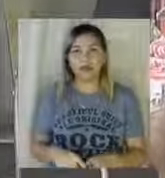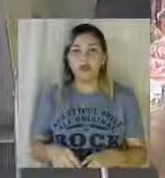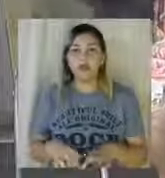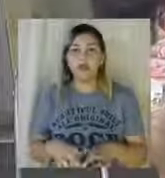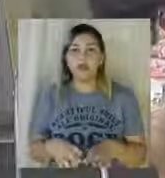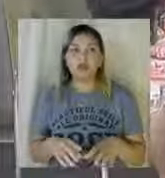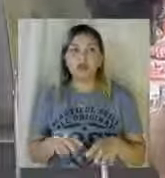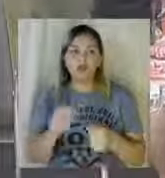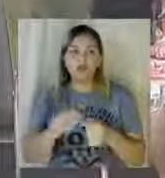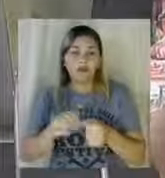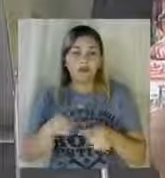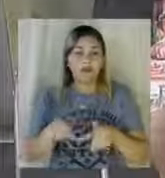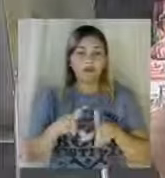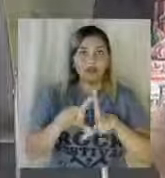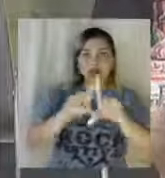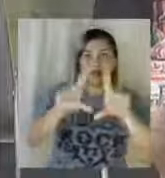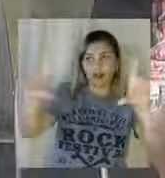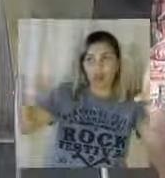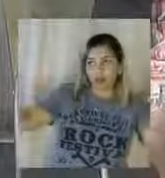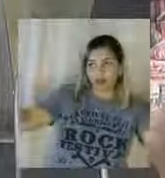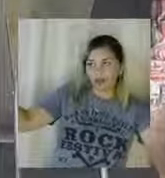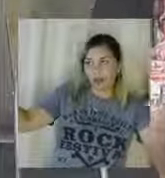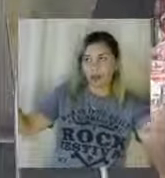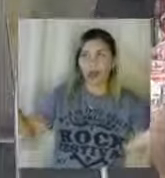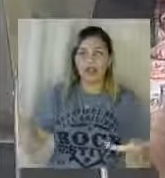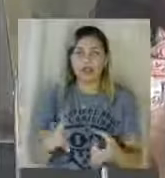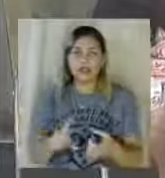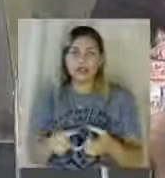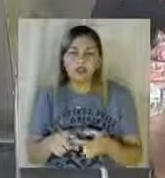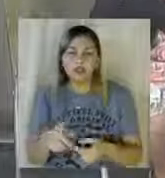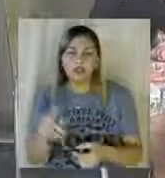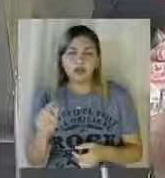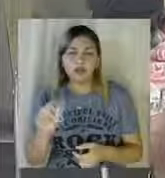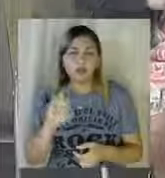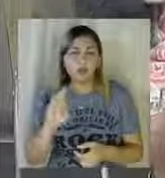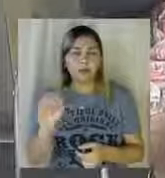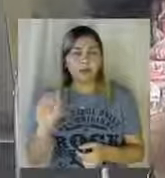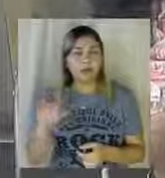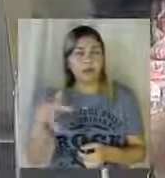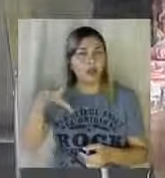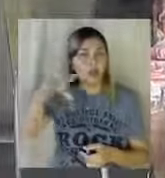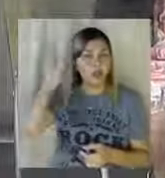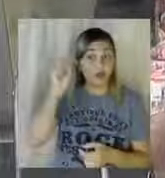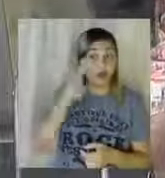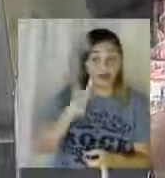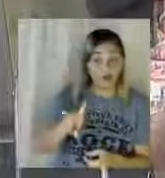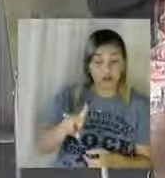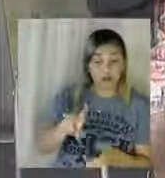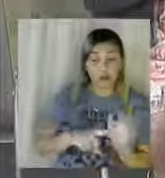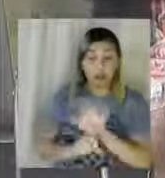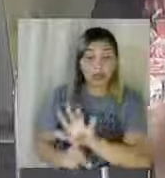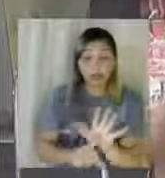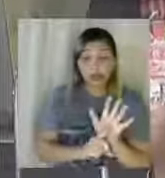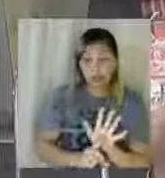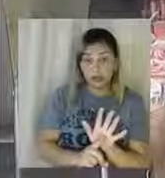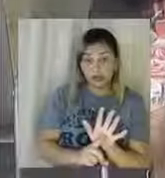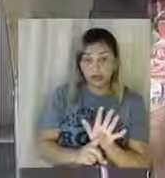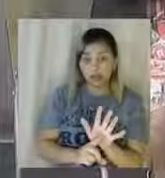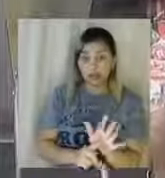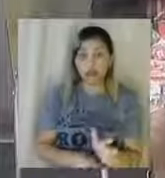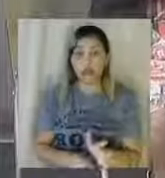na igreja que era para as pessoas ouvintes verem, e a gente estava apresentando coisas a respeito